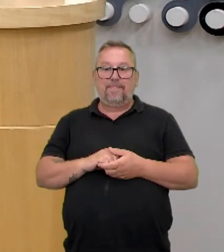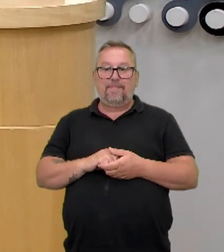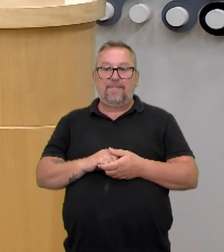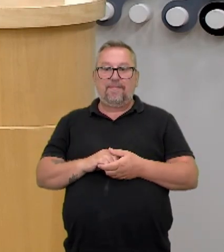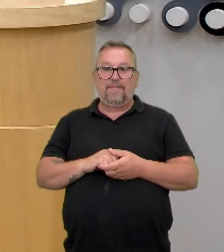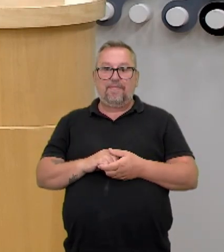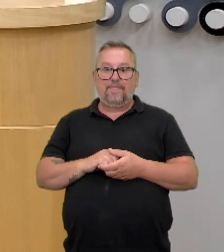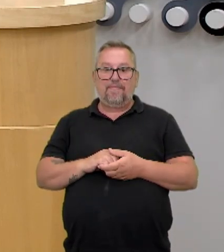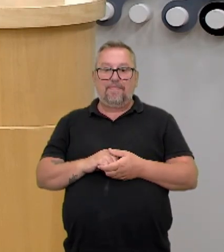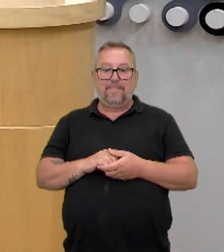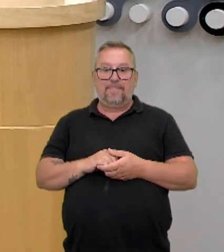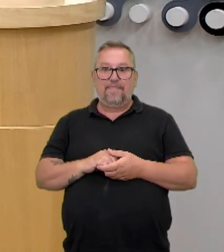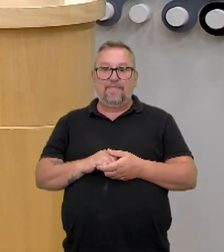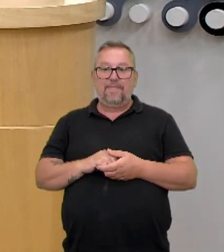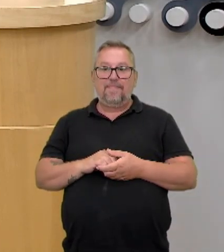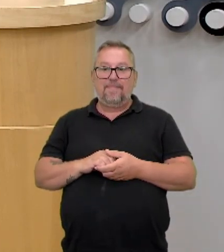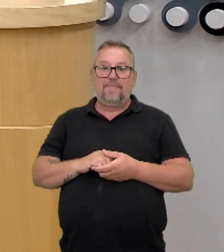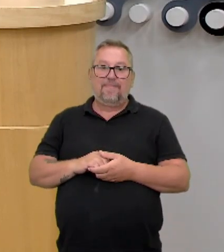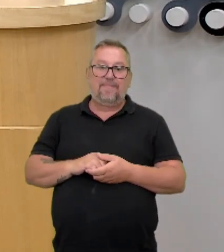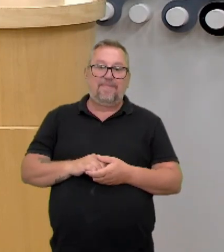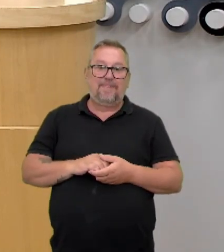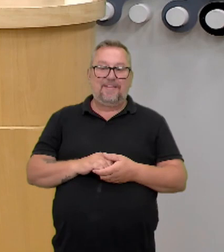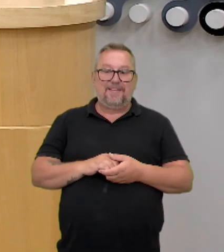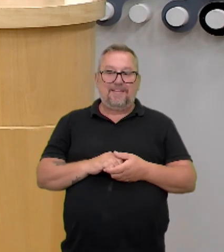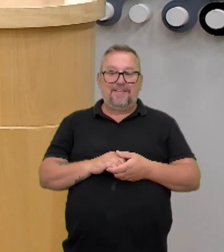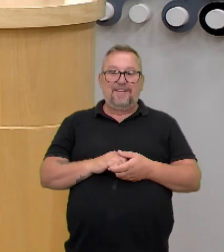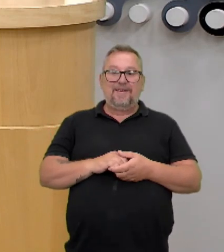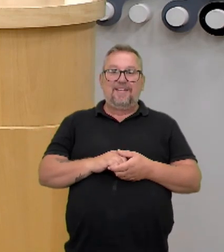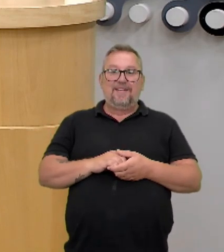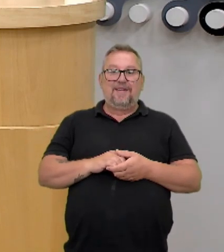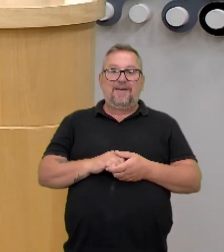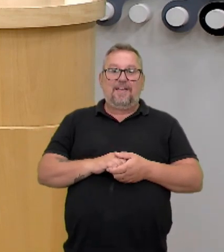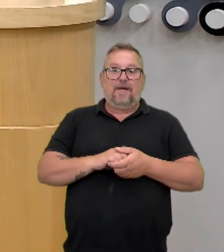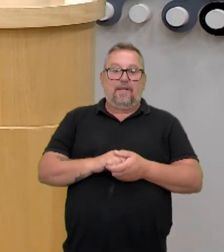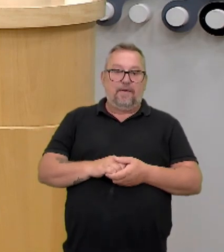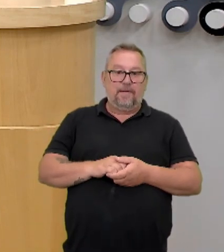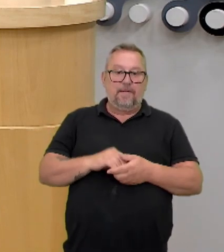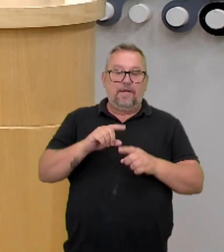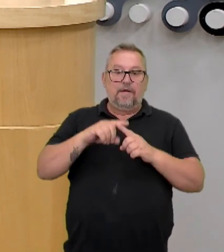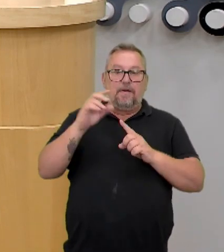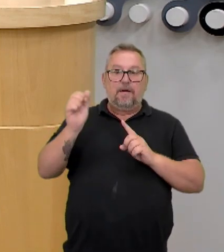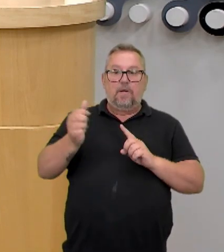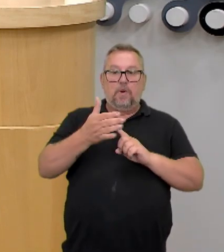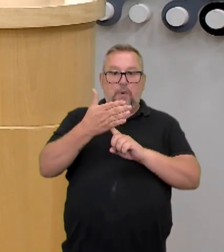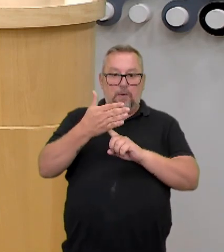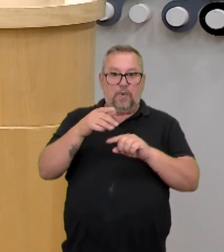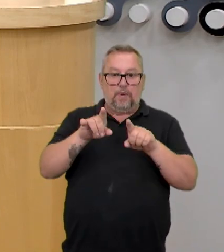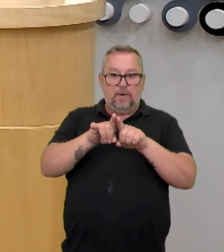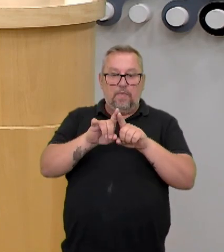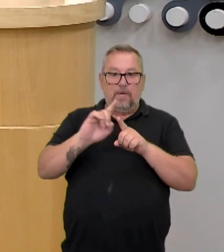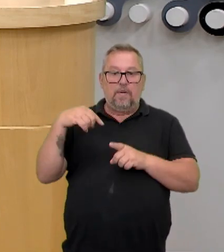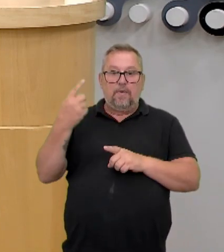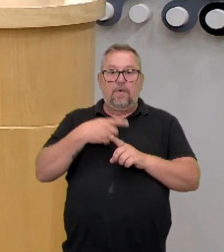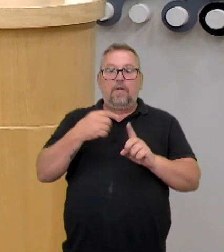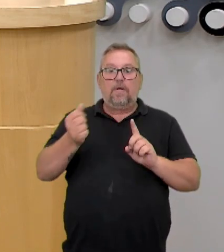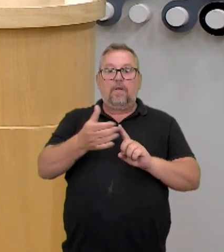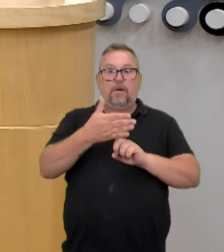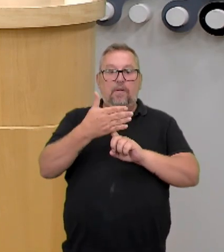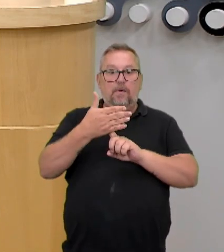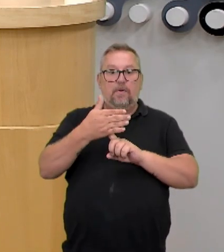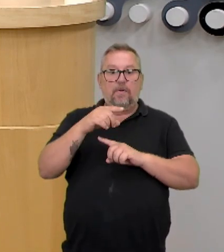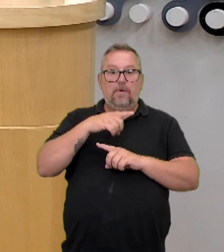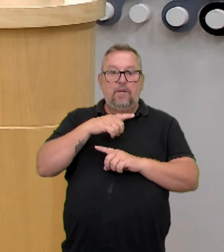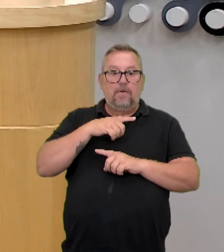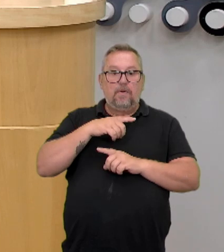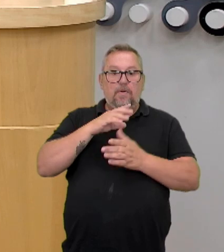tá. Mas tem crescido muito, tem crescido muito. Então, a tecnologia, essa nossa tecnologia que a gente fala hoje, ela trouxe tudo